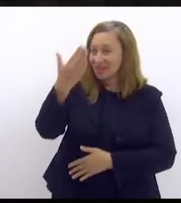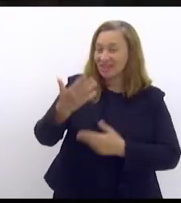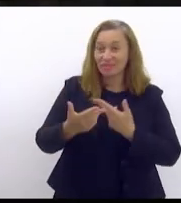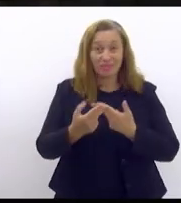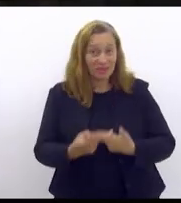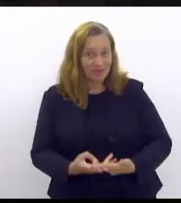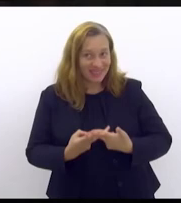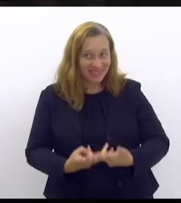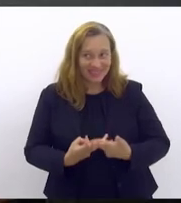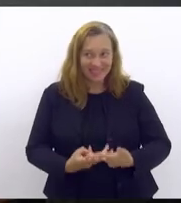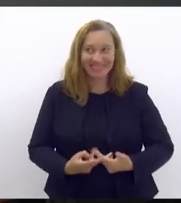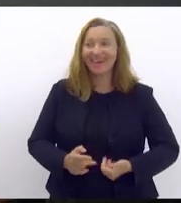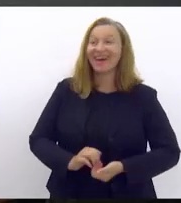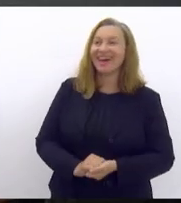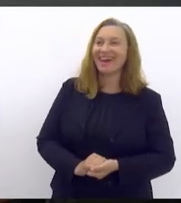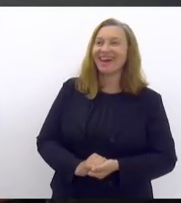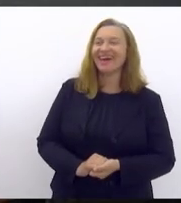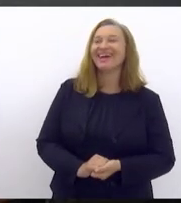paciência.